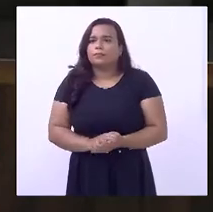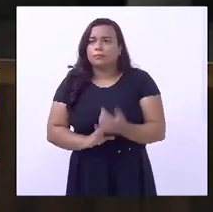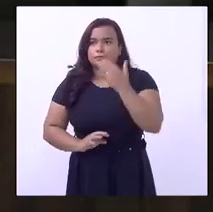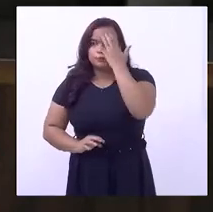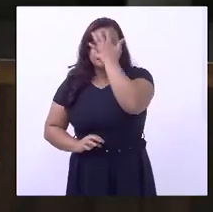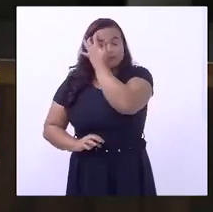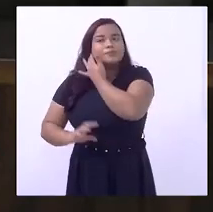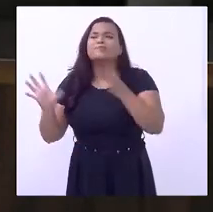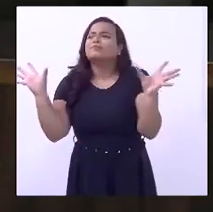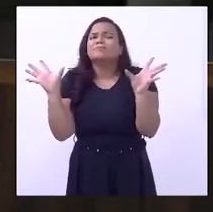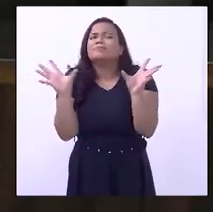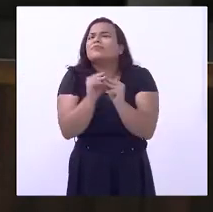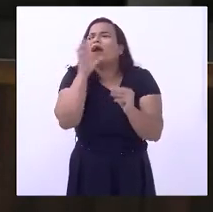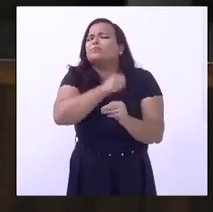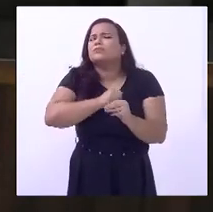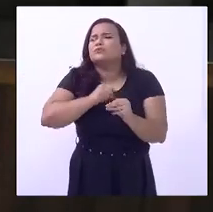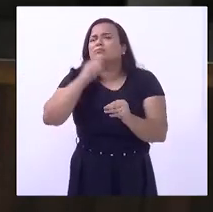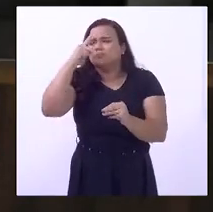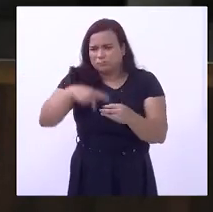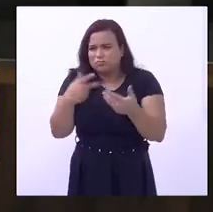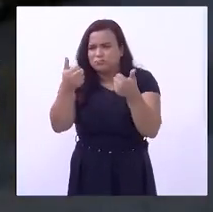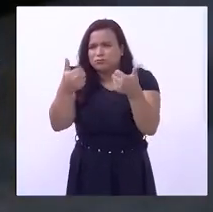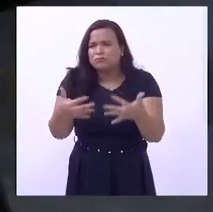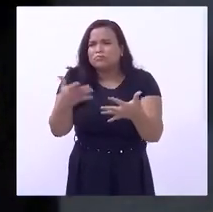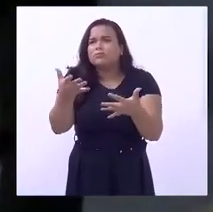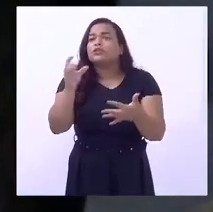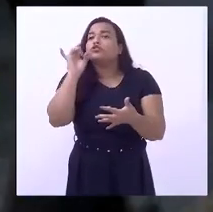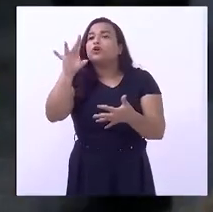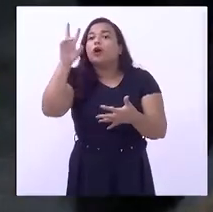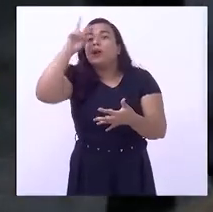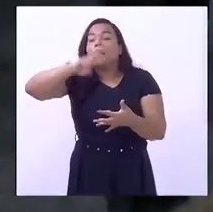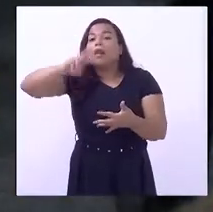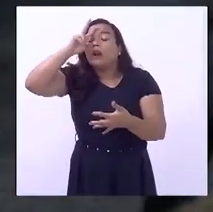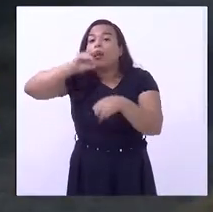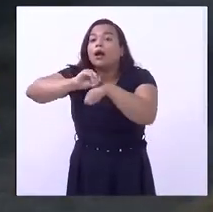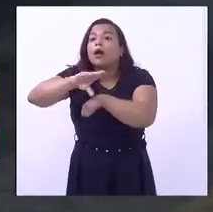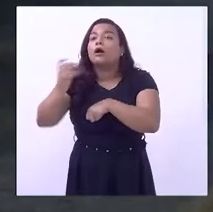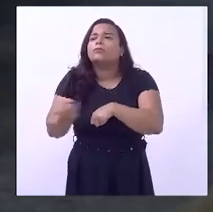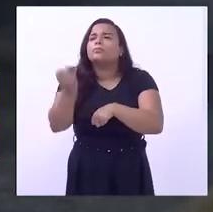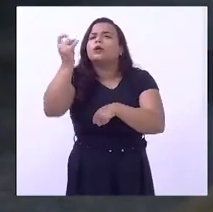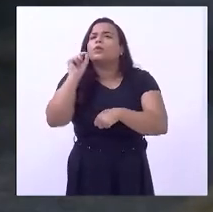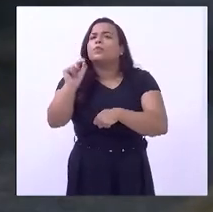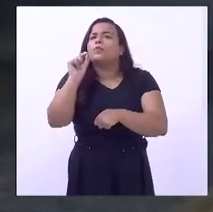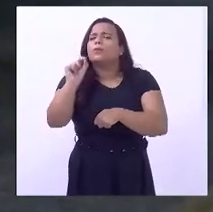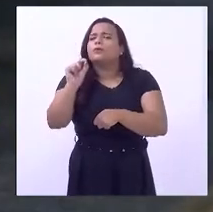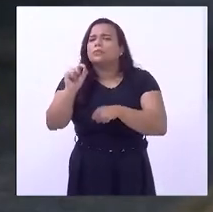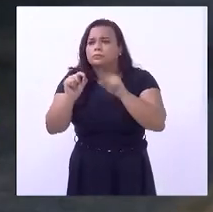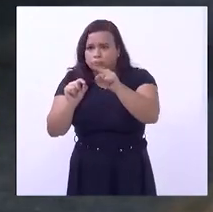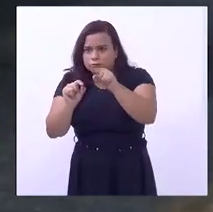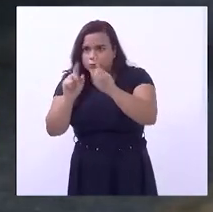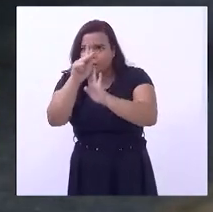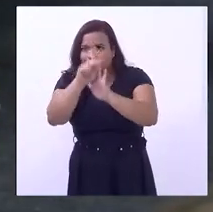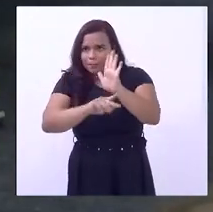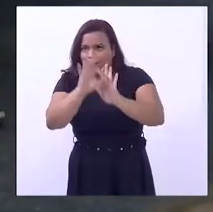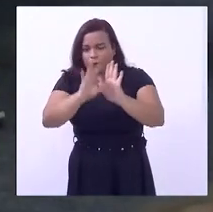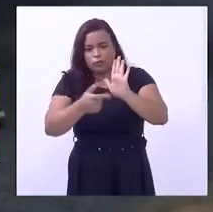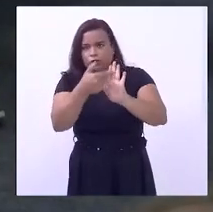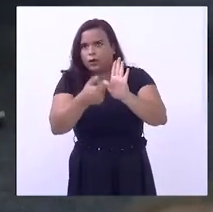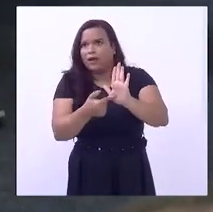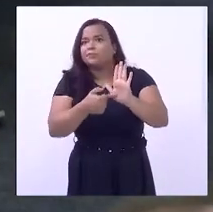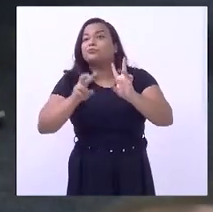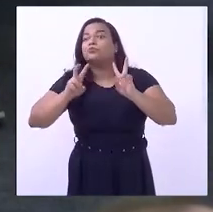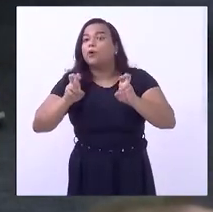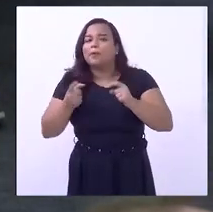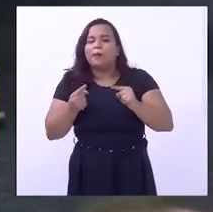Bem rapidamente, presidente, só ressaltando a importância desse projeto que visa o